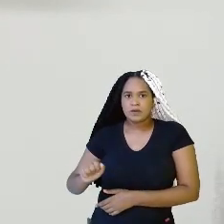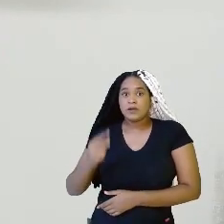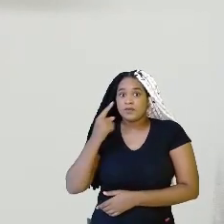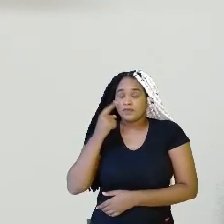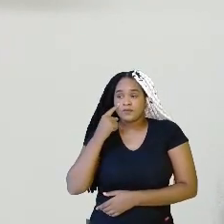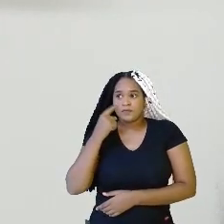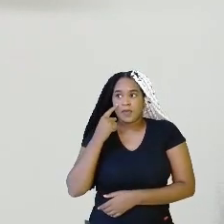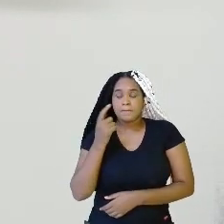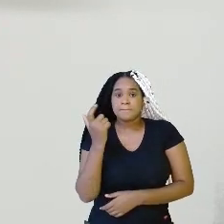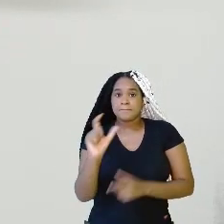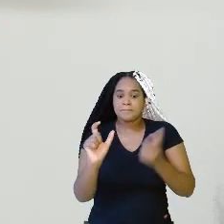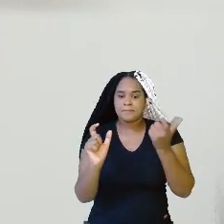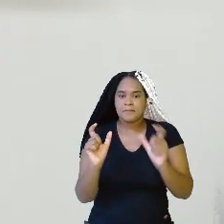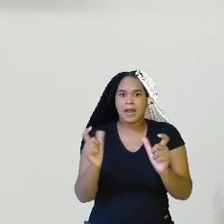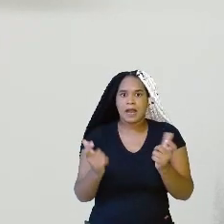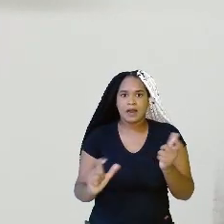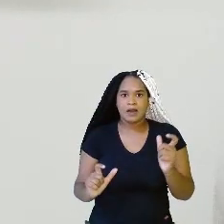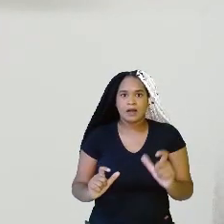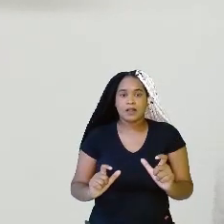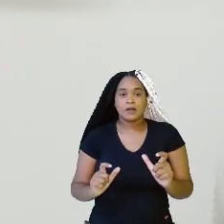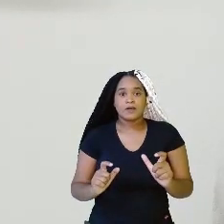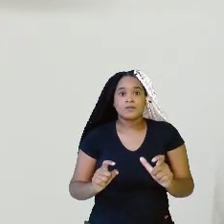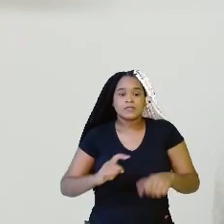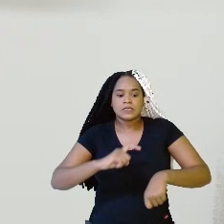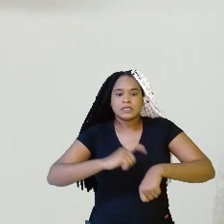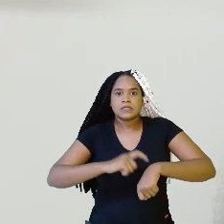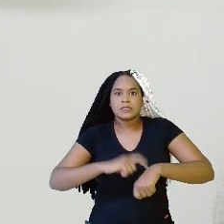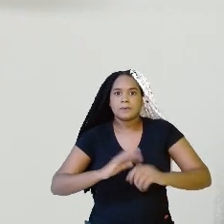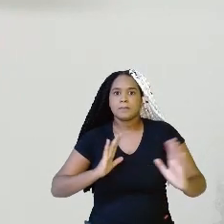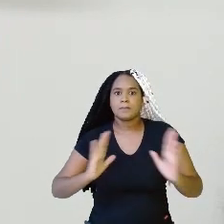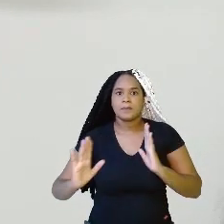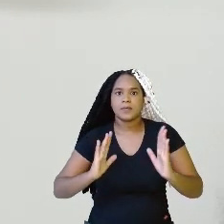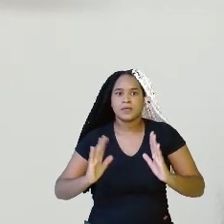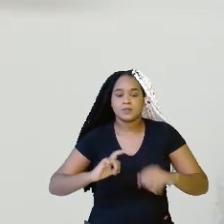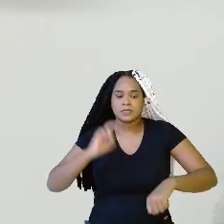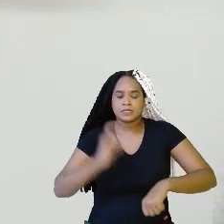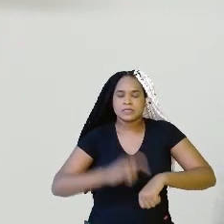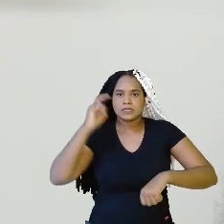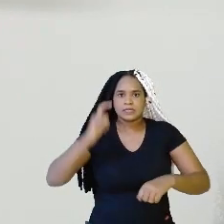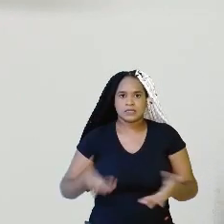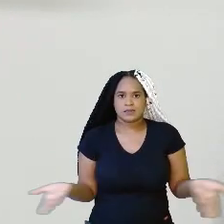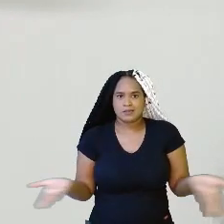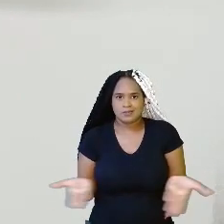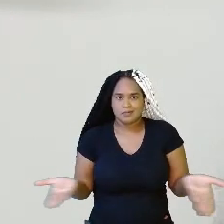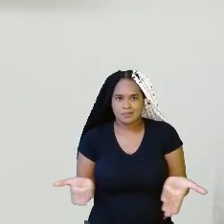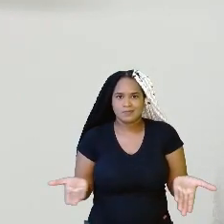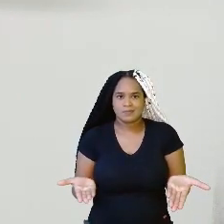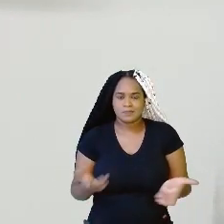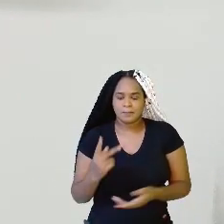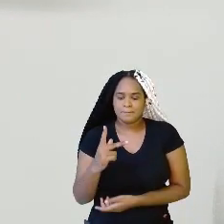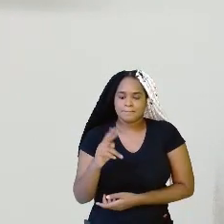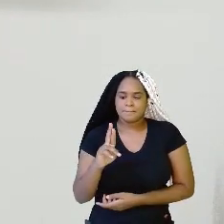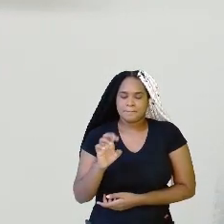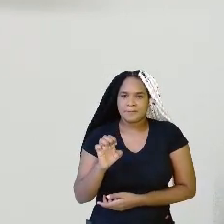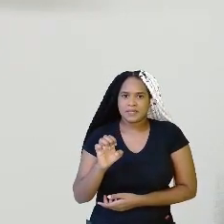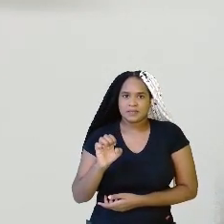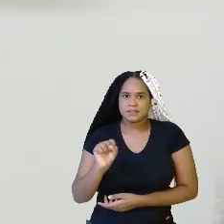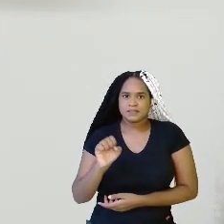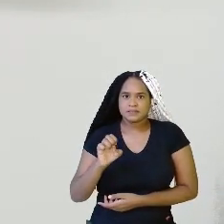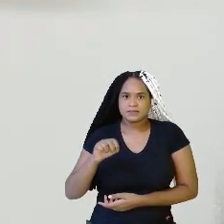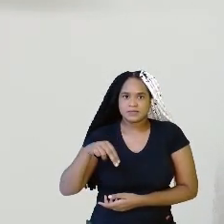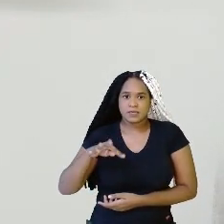Muito bem, então está no tempo presente. Nem ela não disse assim, ó, coloquei a